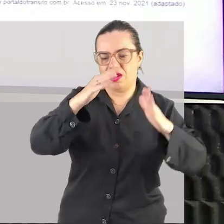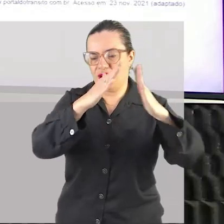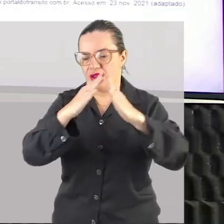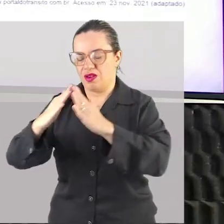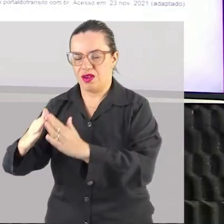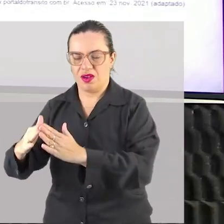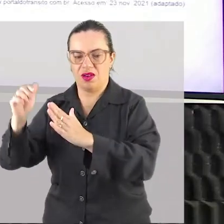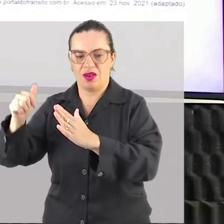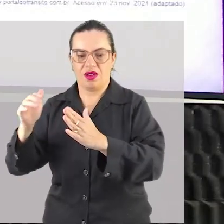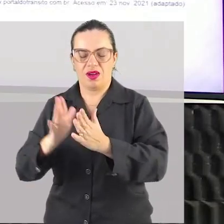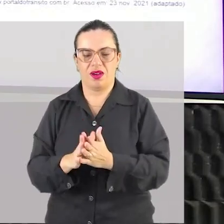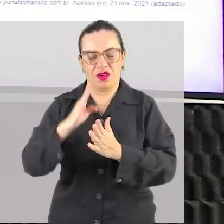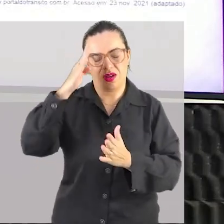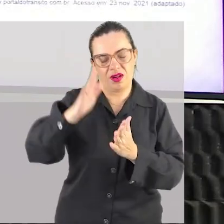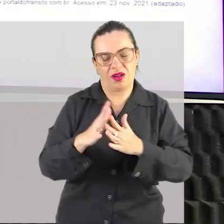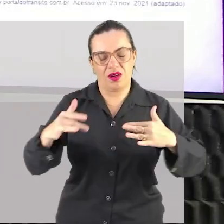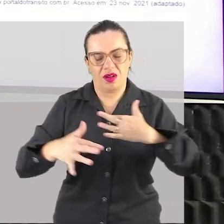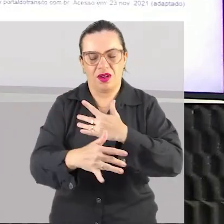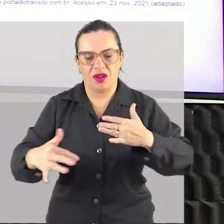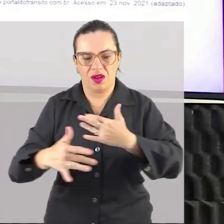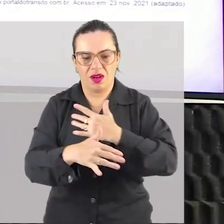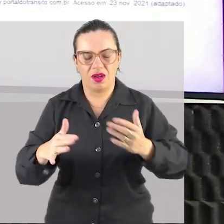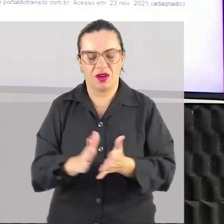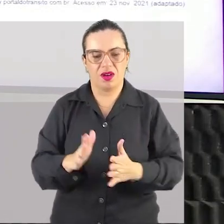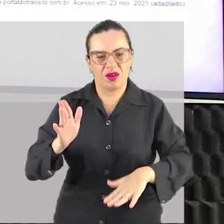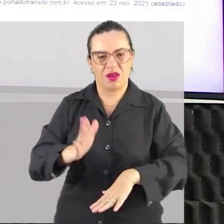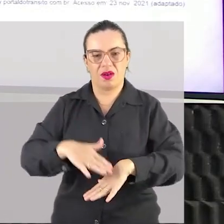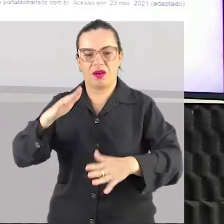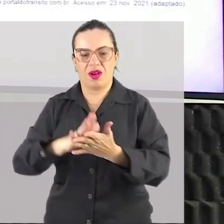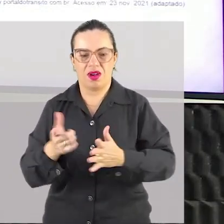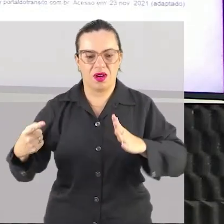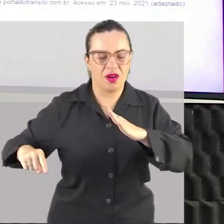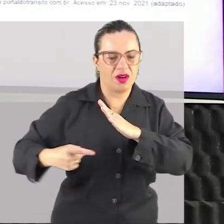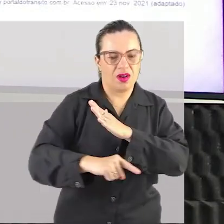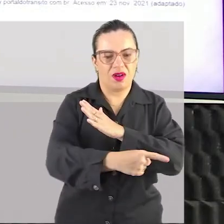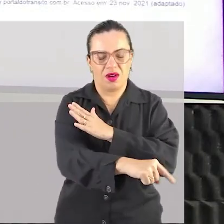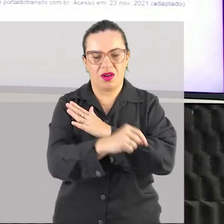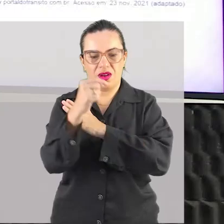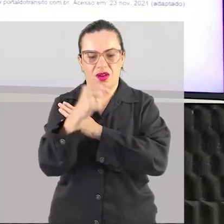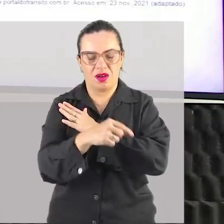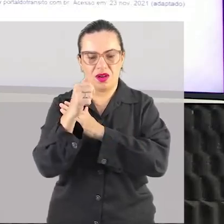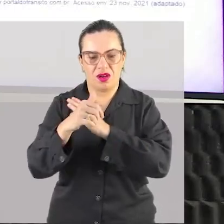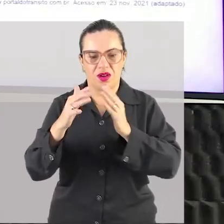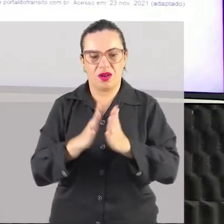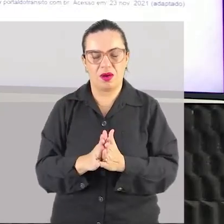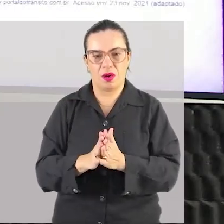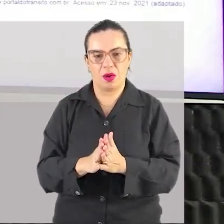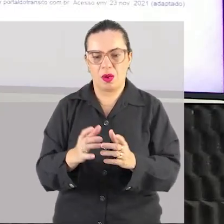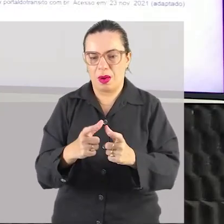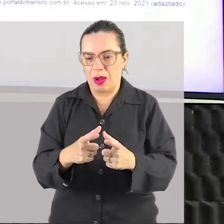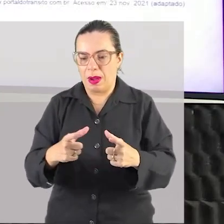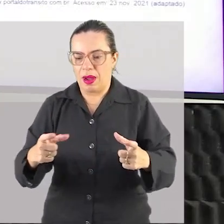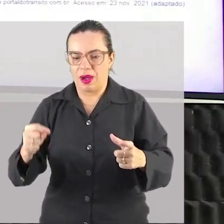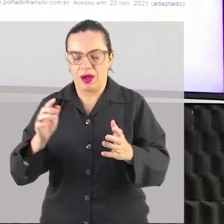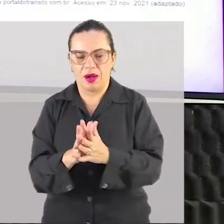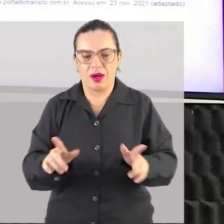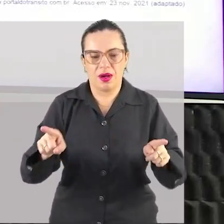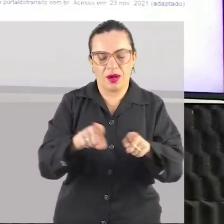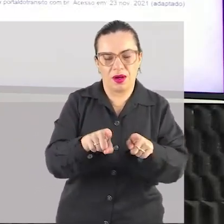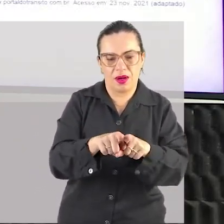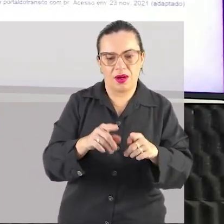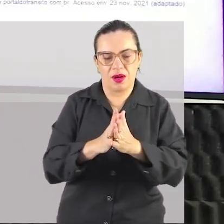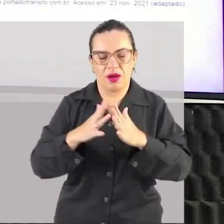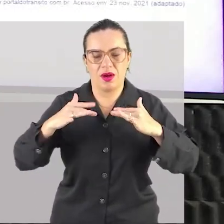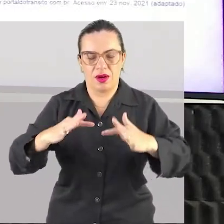grandes cidades dos grandes centros urbanos então quanto mais distante do centro maior portanto será o deslocamento portanto Entre a